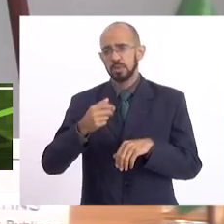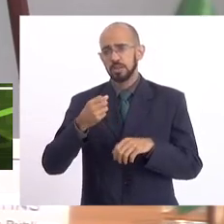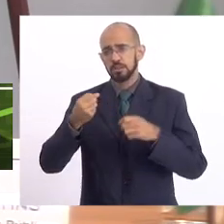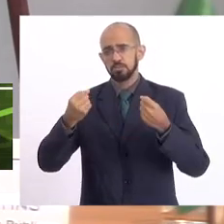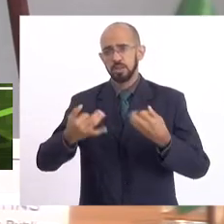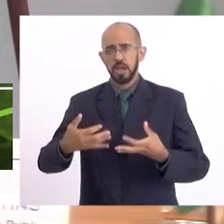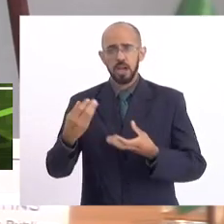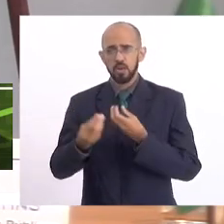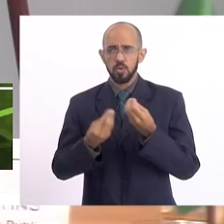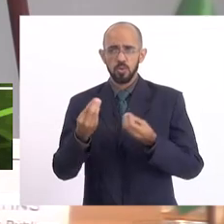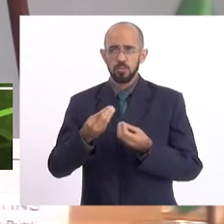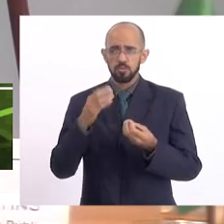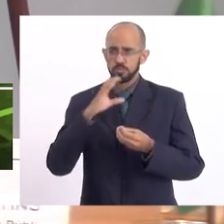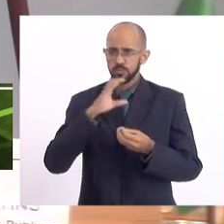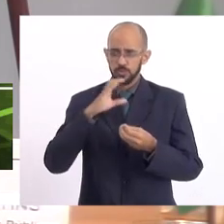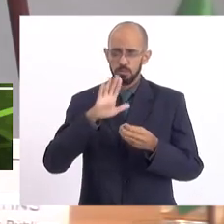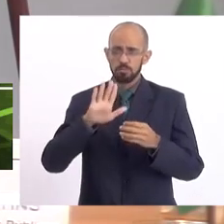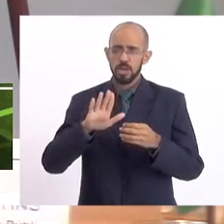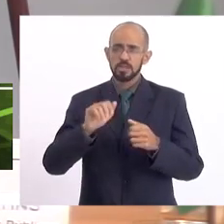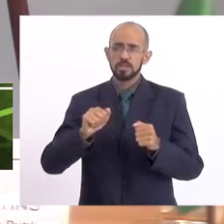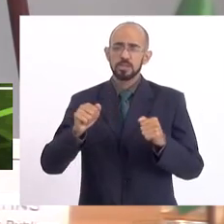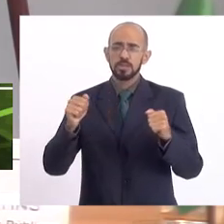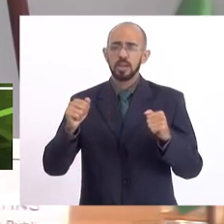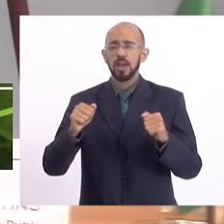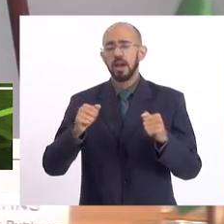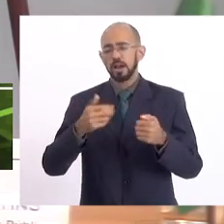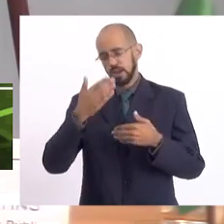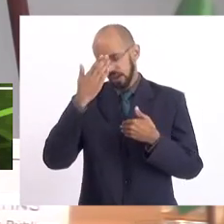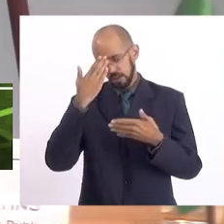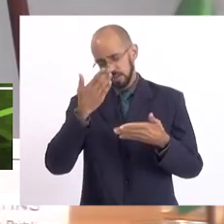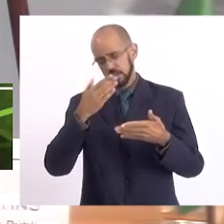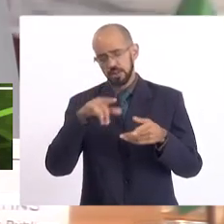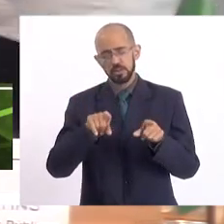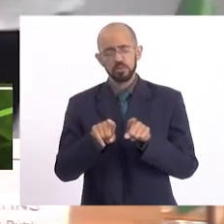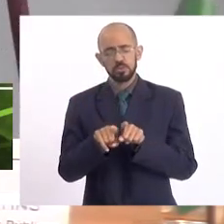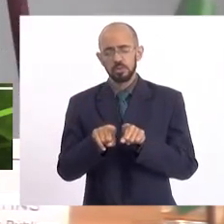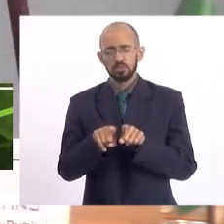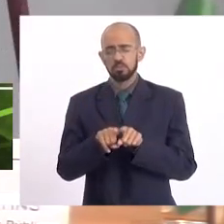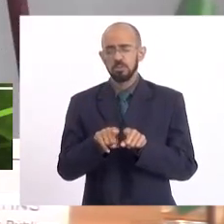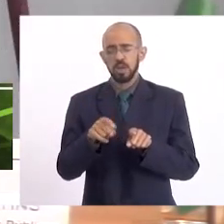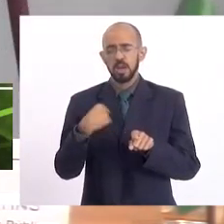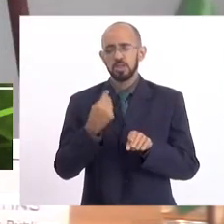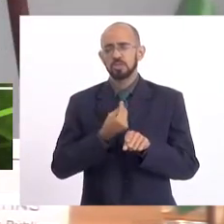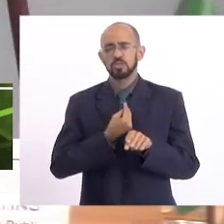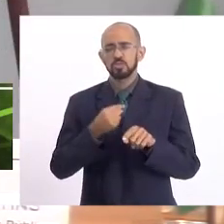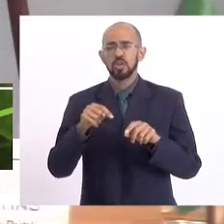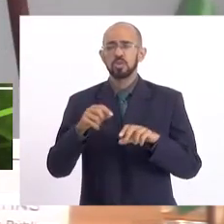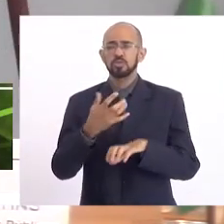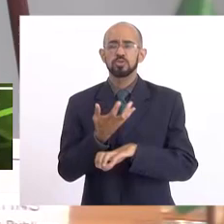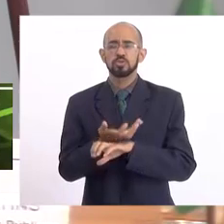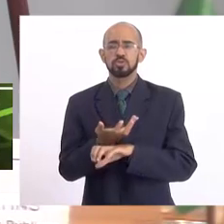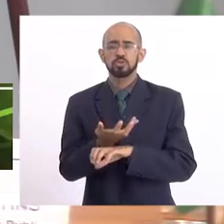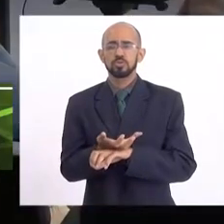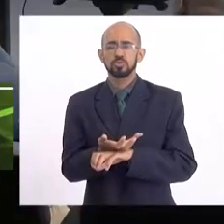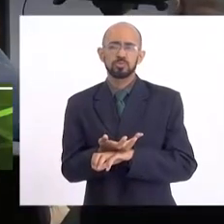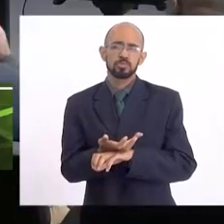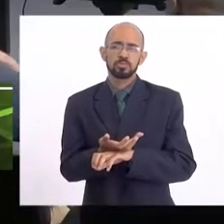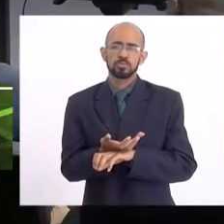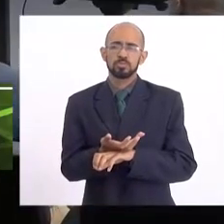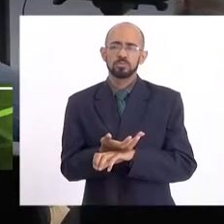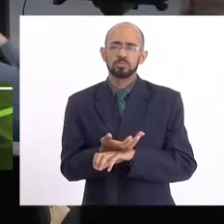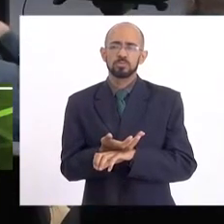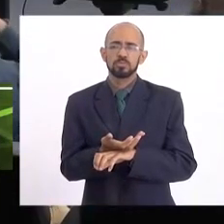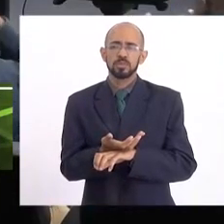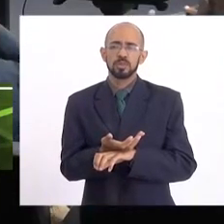Só enaltecendo aqui, o presidente, a questão das nossas pautas, Pobel, com o